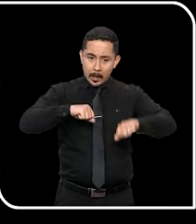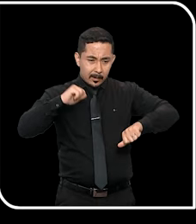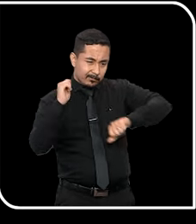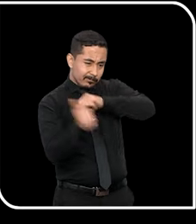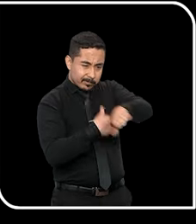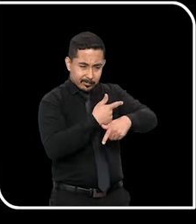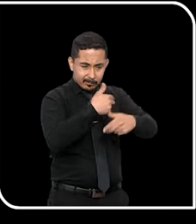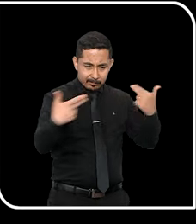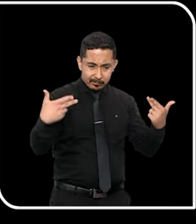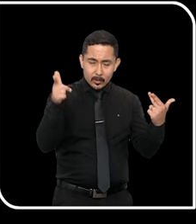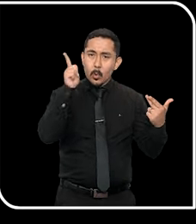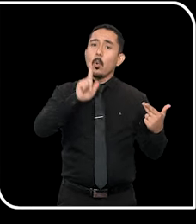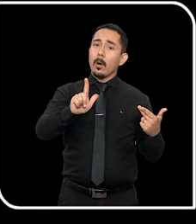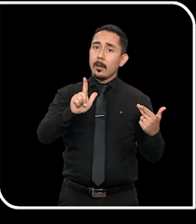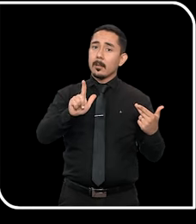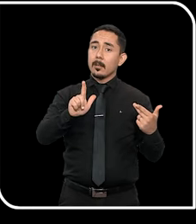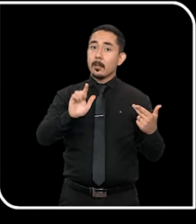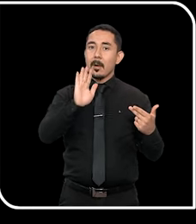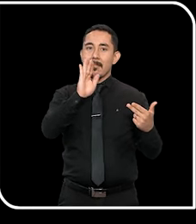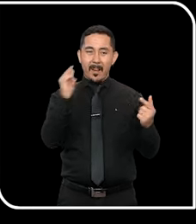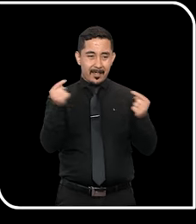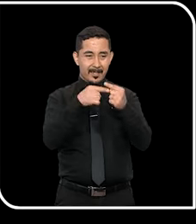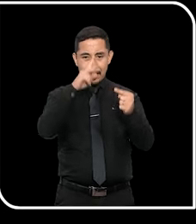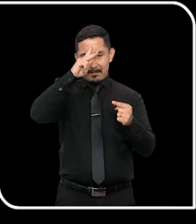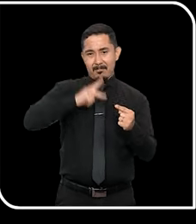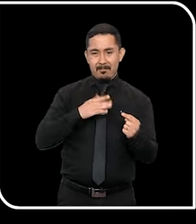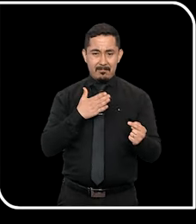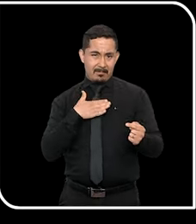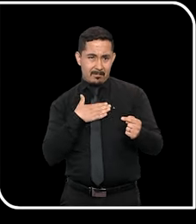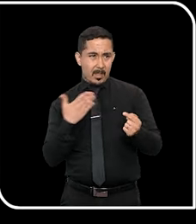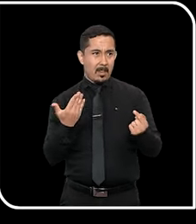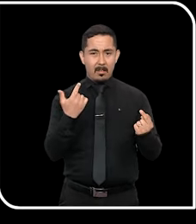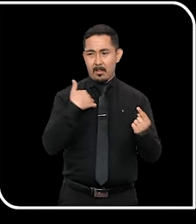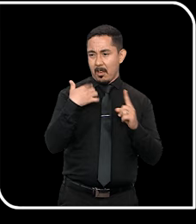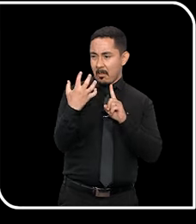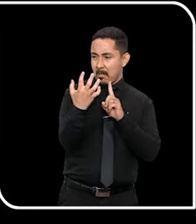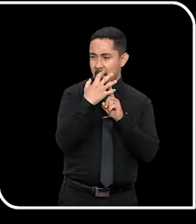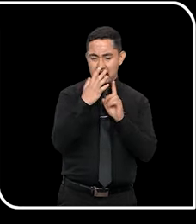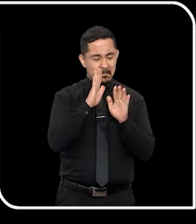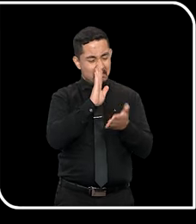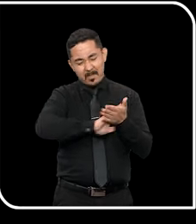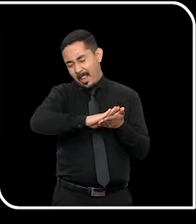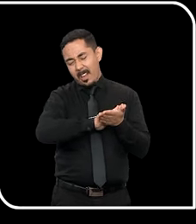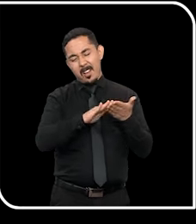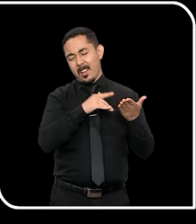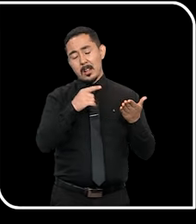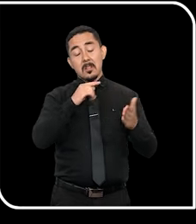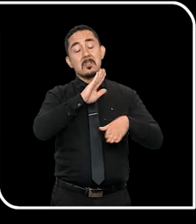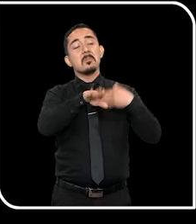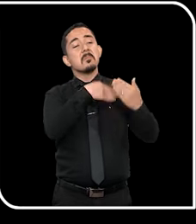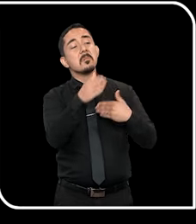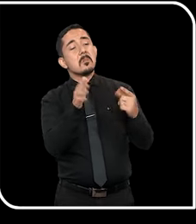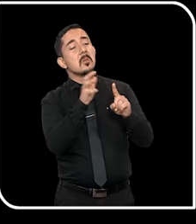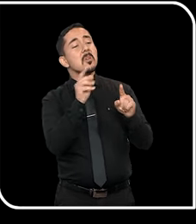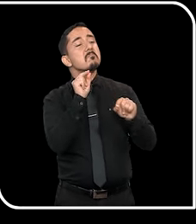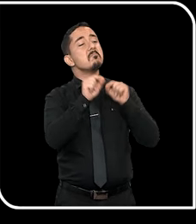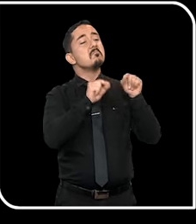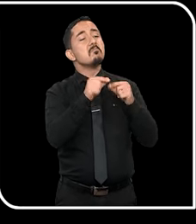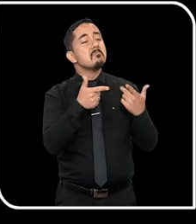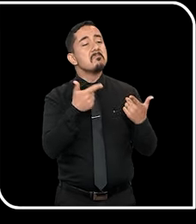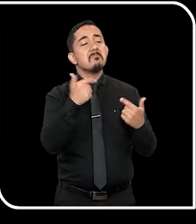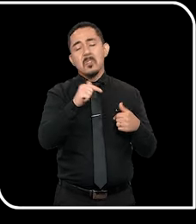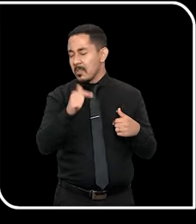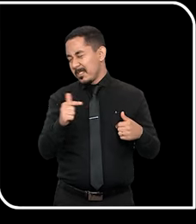várias coisas que eu posso fazer agora se eu acho que isso não é sobre mim que isso não me afeta que isso não vai interferir em nada na minha